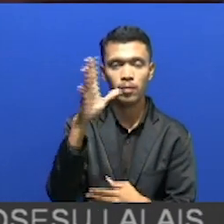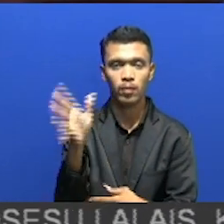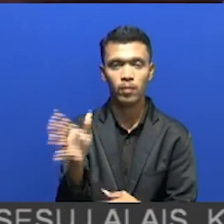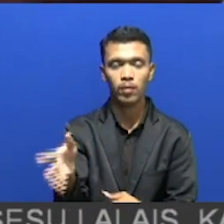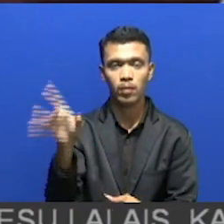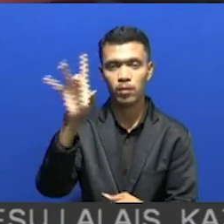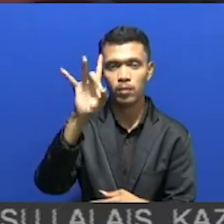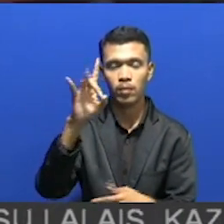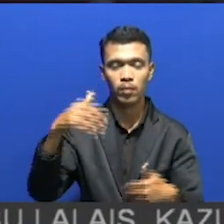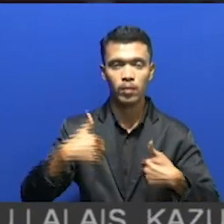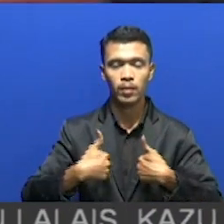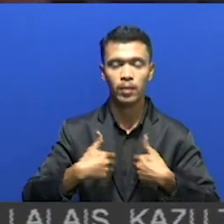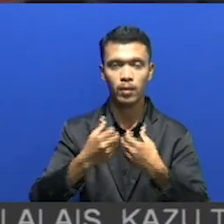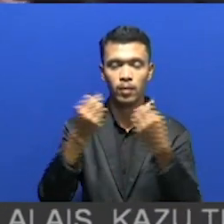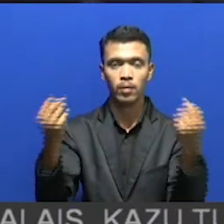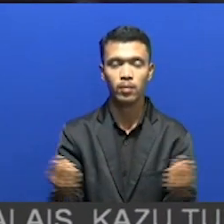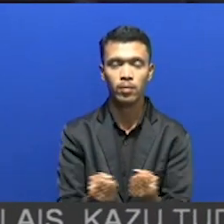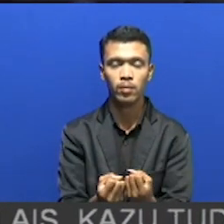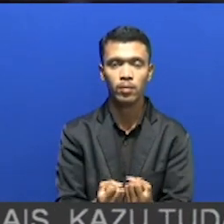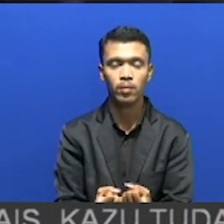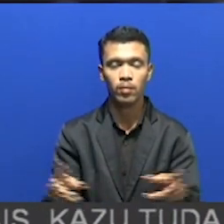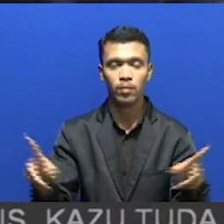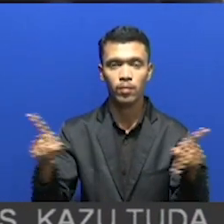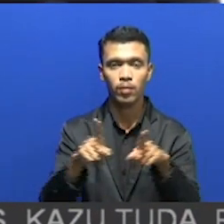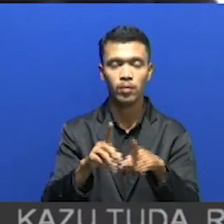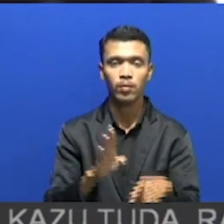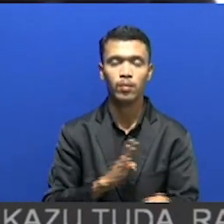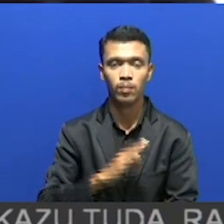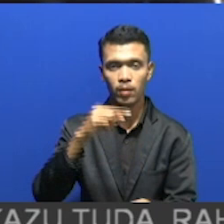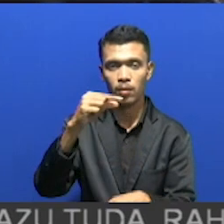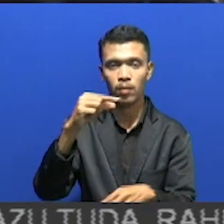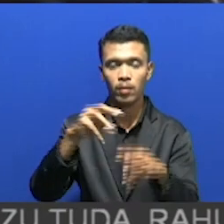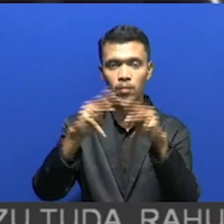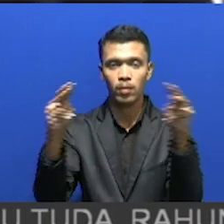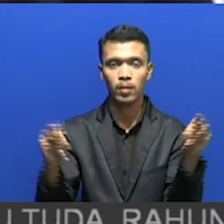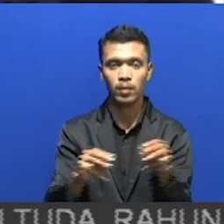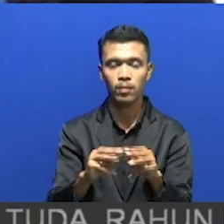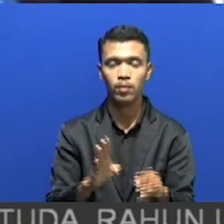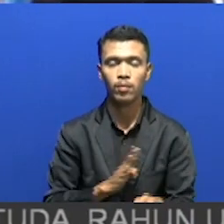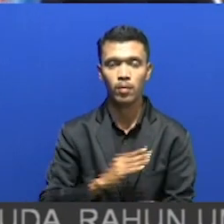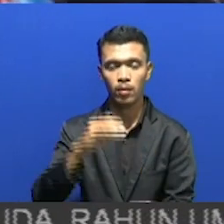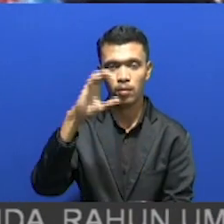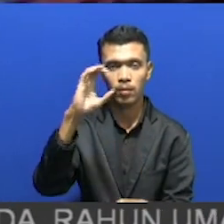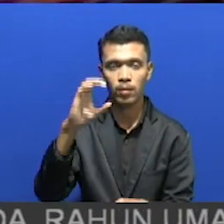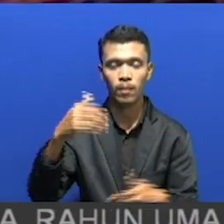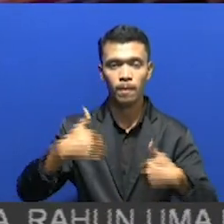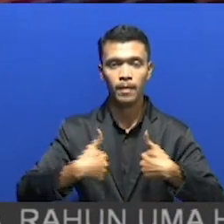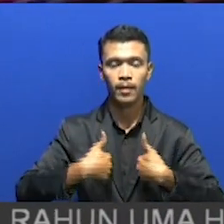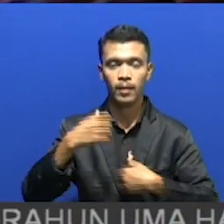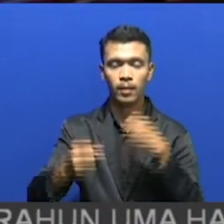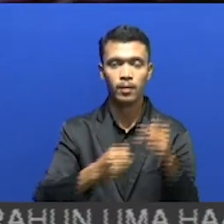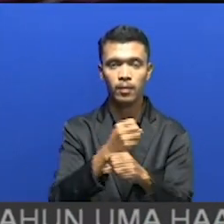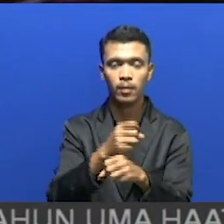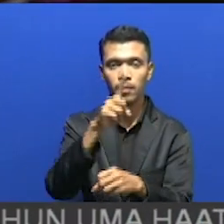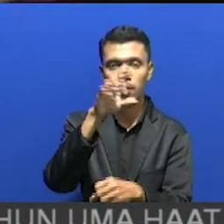e aldeia Finalolo, Suku Lafateri, posto Baguia, município Baucau. E Tina Rihun Ida